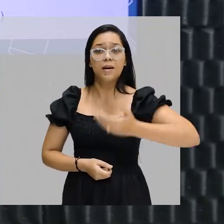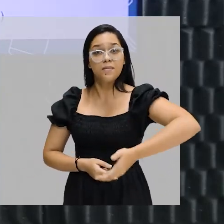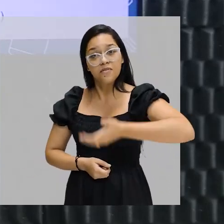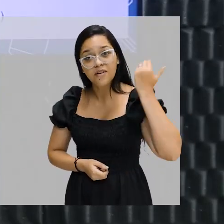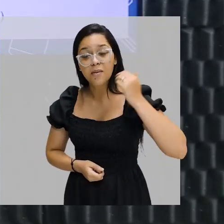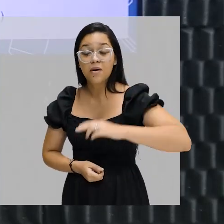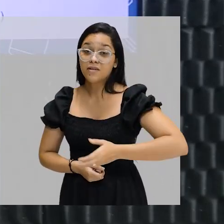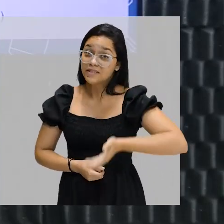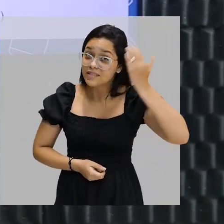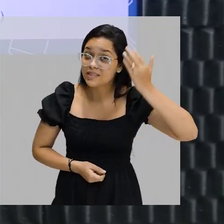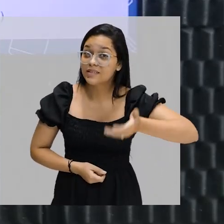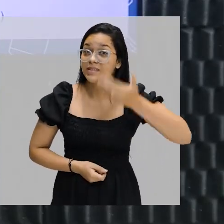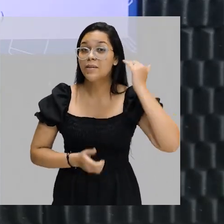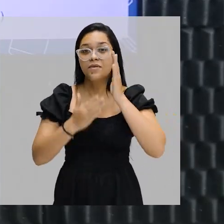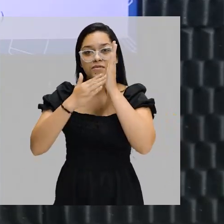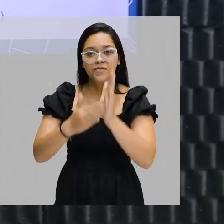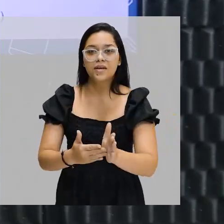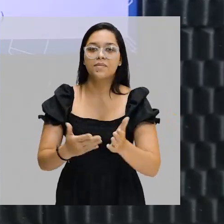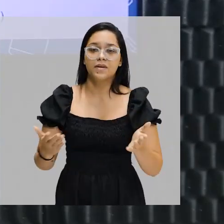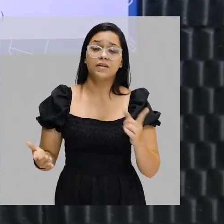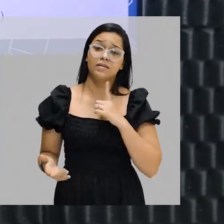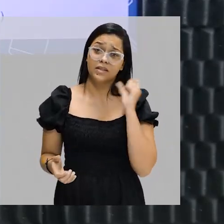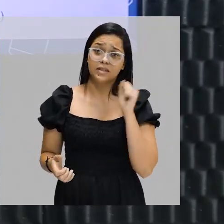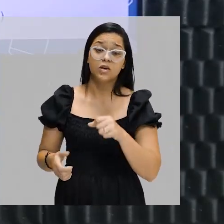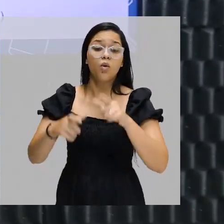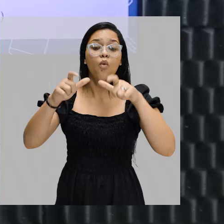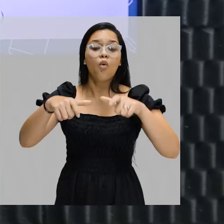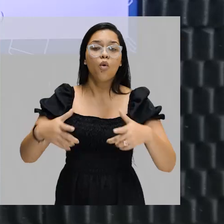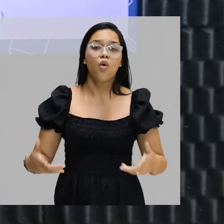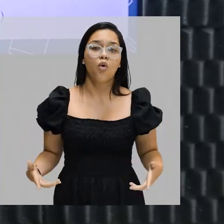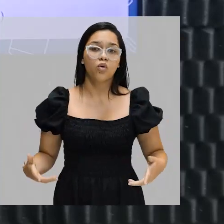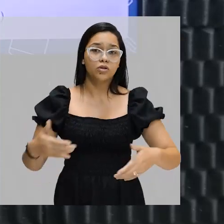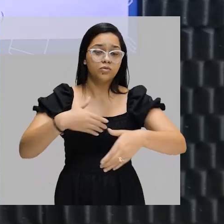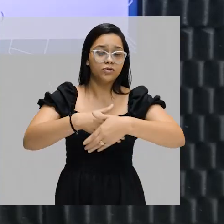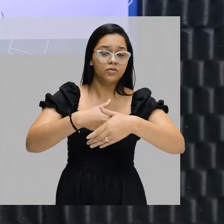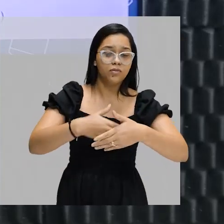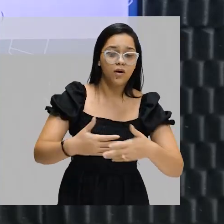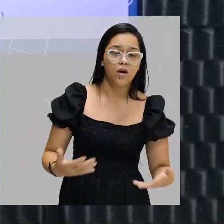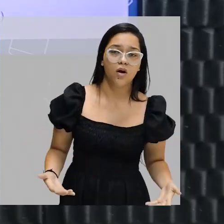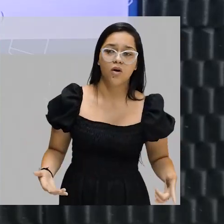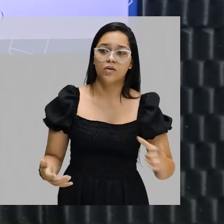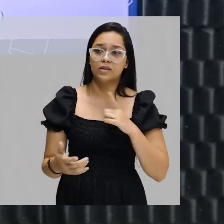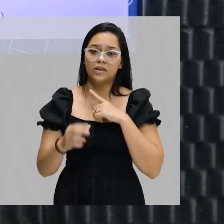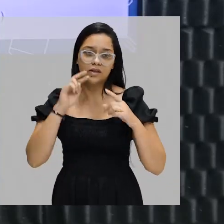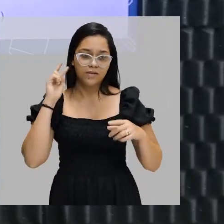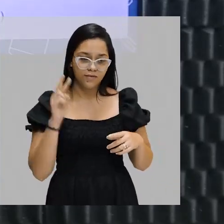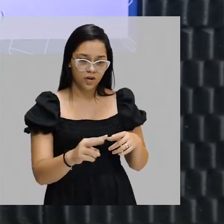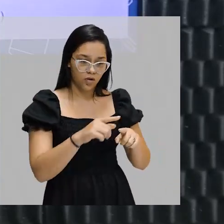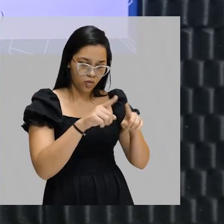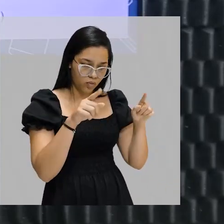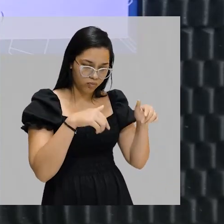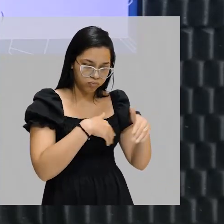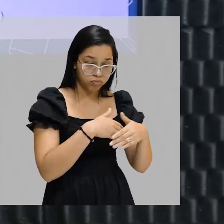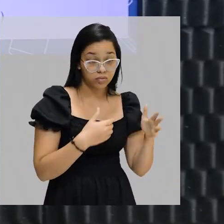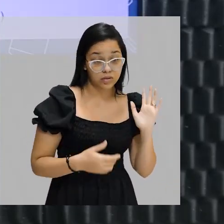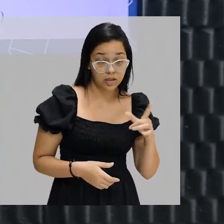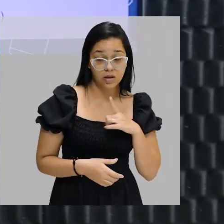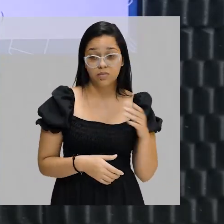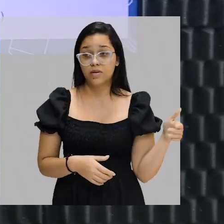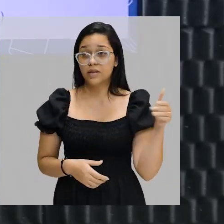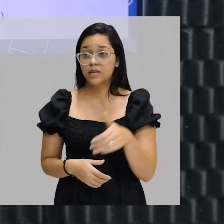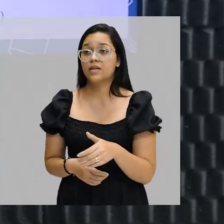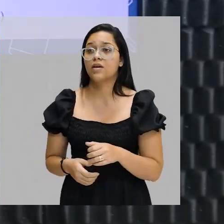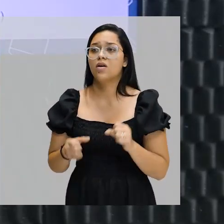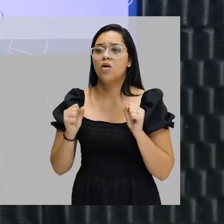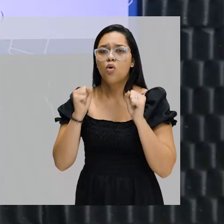UPA firme e tal a gente vê muito onde estádio de futebol quando a gente está assistir um jogo que já teve a oportunidade de ir